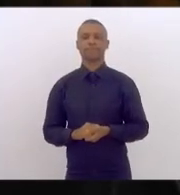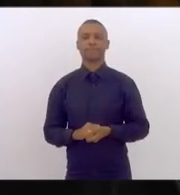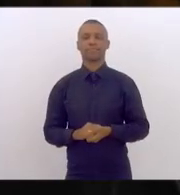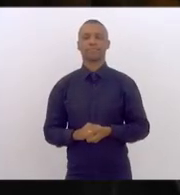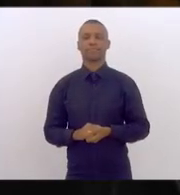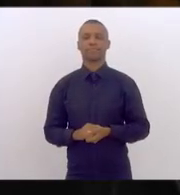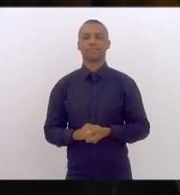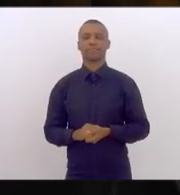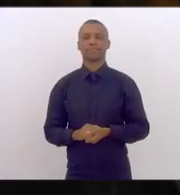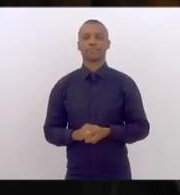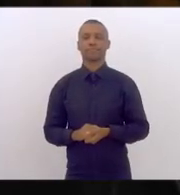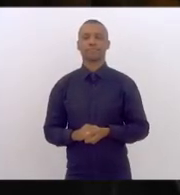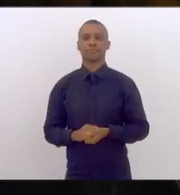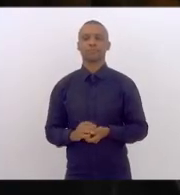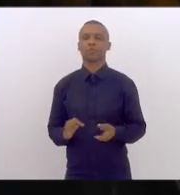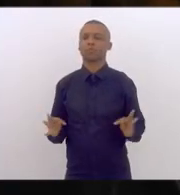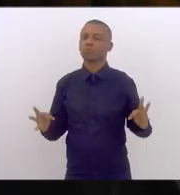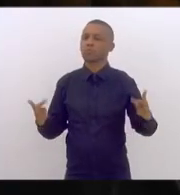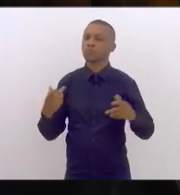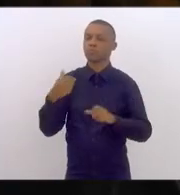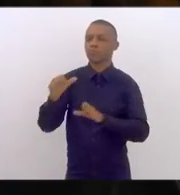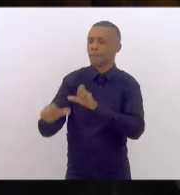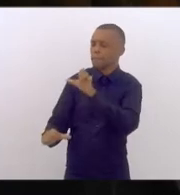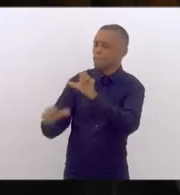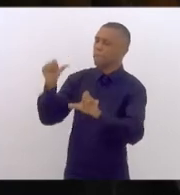tudo estará transformado